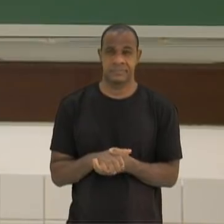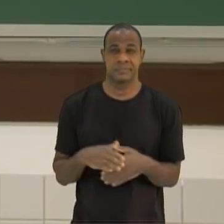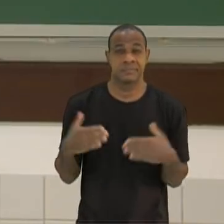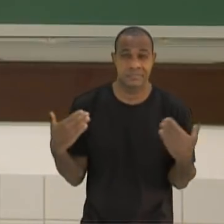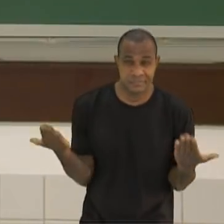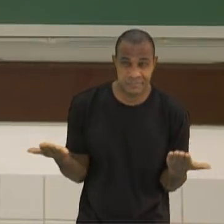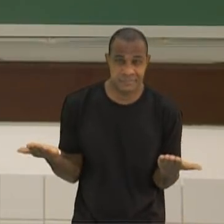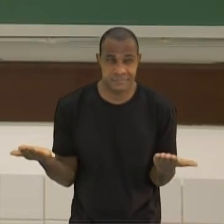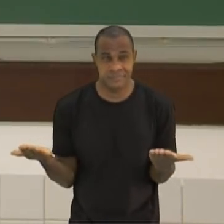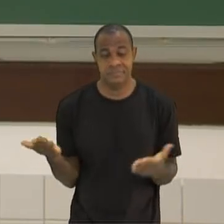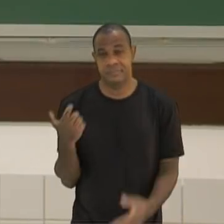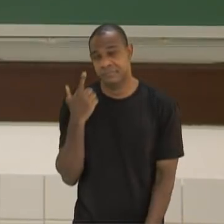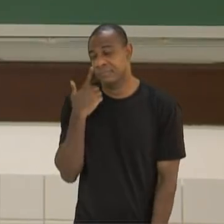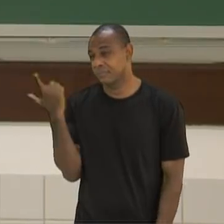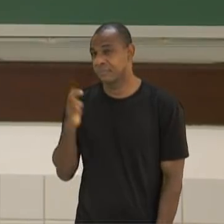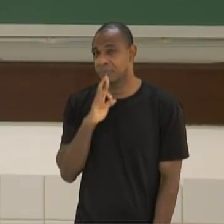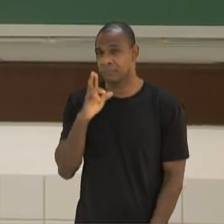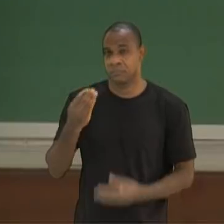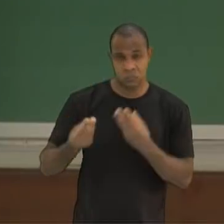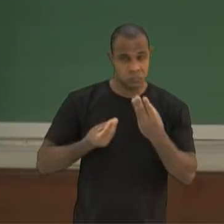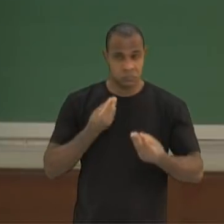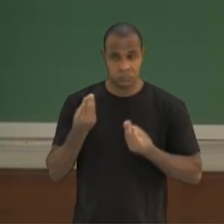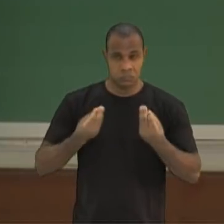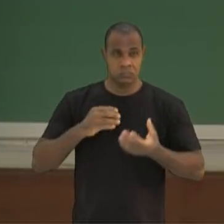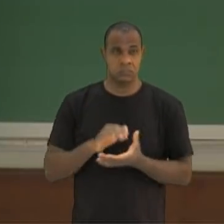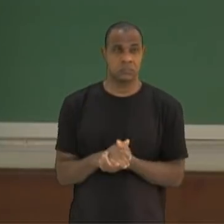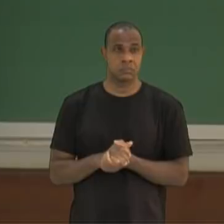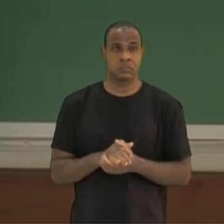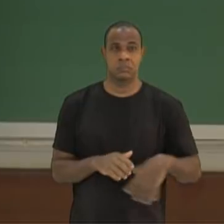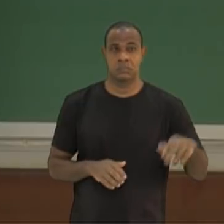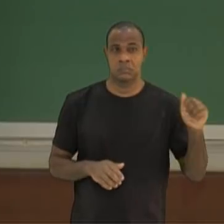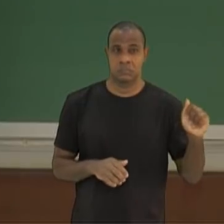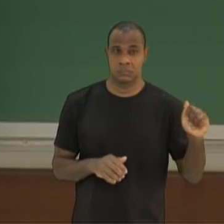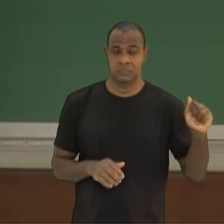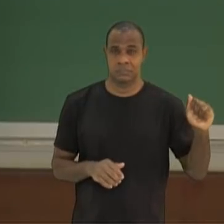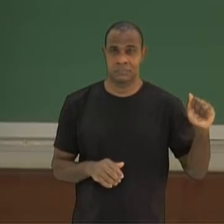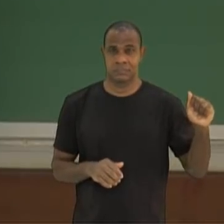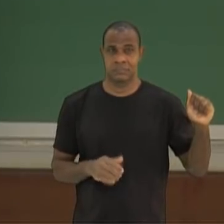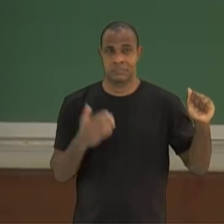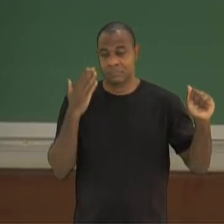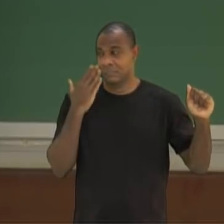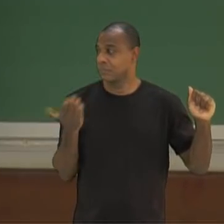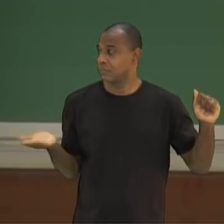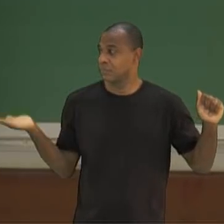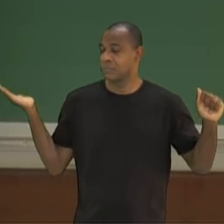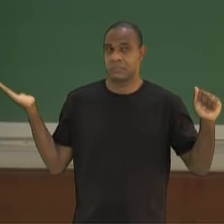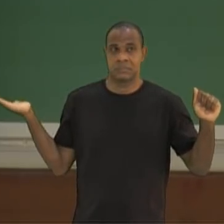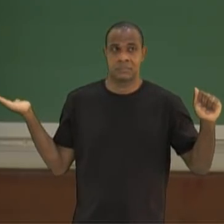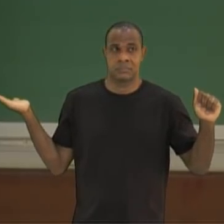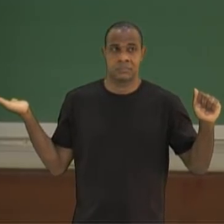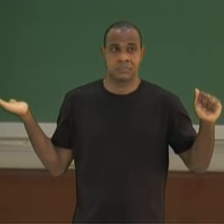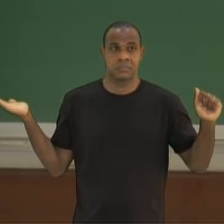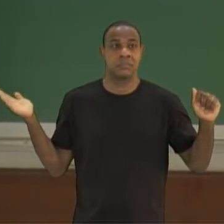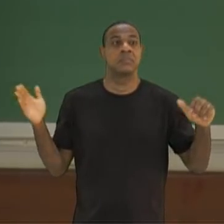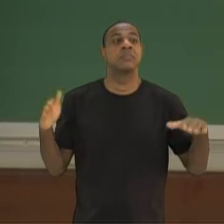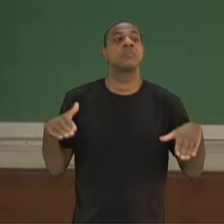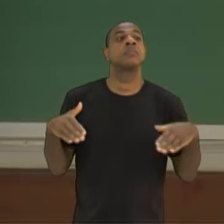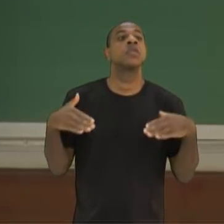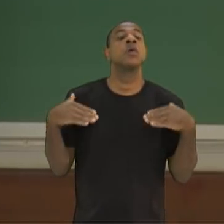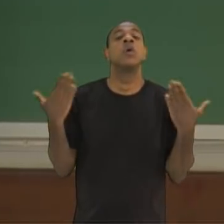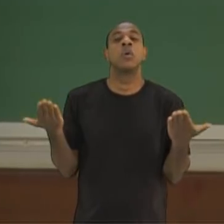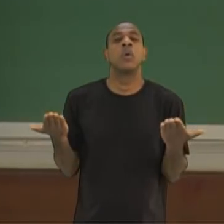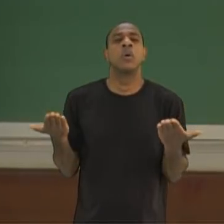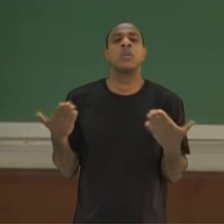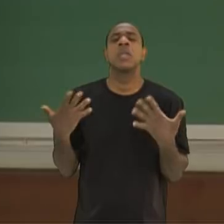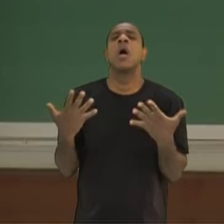Let's go? Vamos conferir as respostas? Então, letra A. What is the finger tutting name's origin? Qual é a origem desse nome?